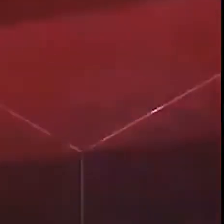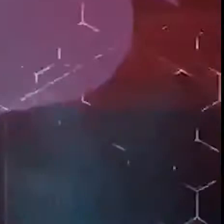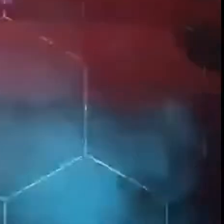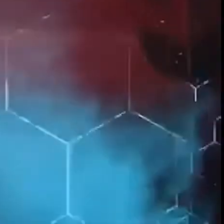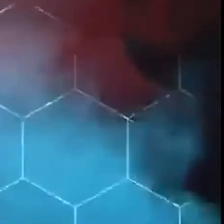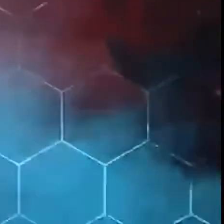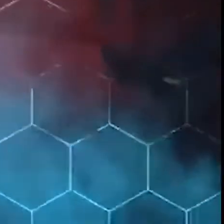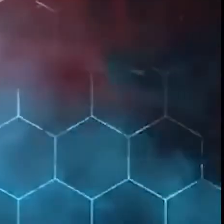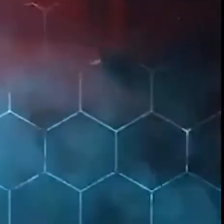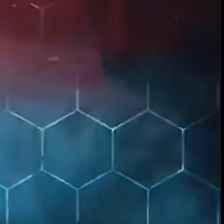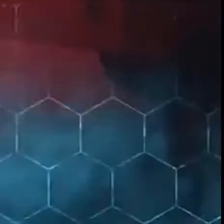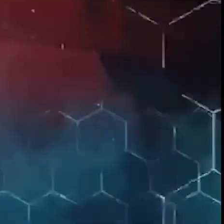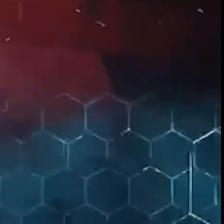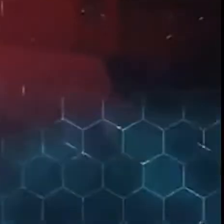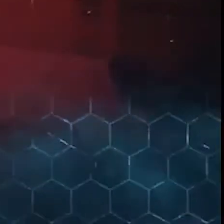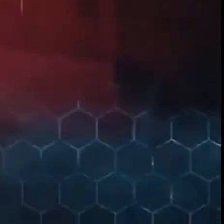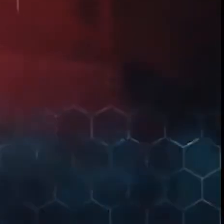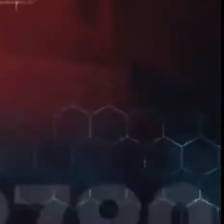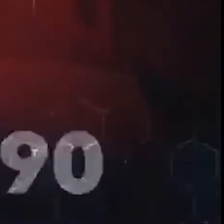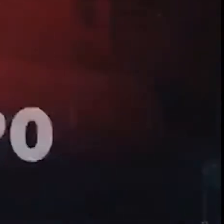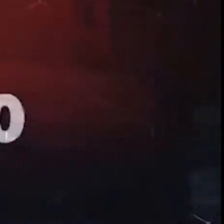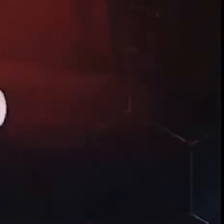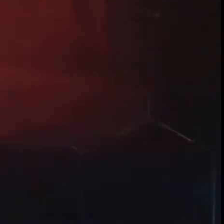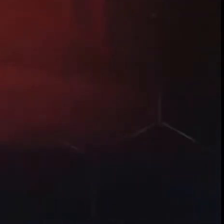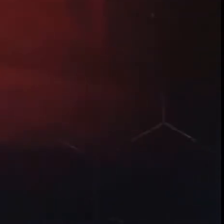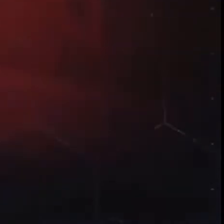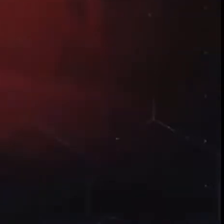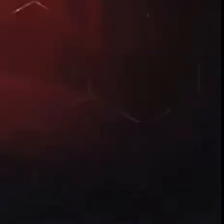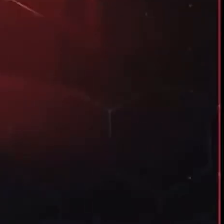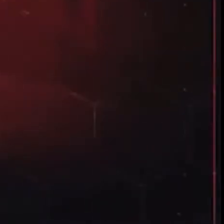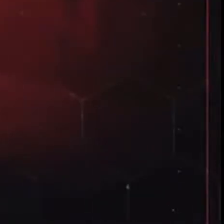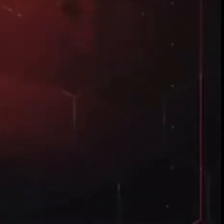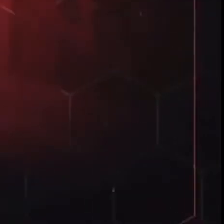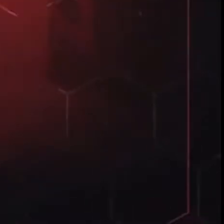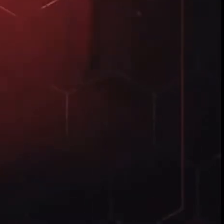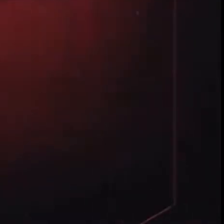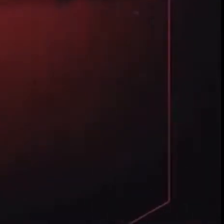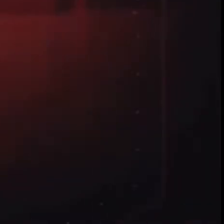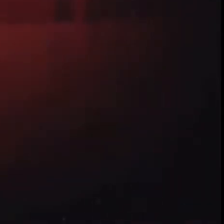na programação do Santa Cruz Online. Chame a gente no WhatsApp